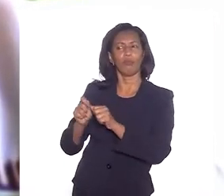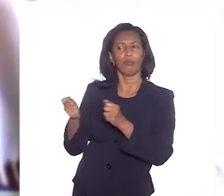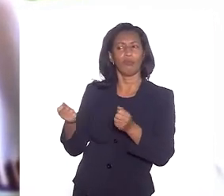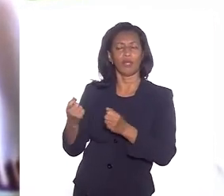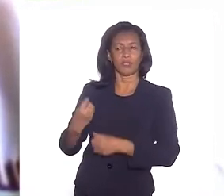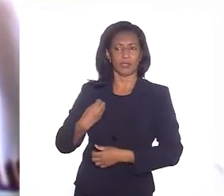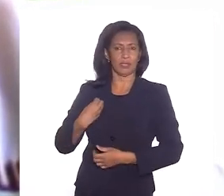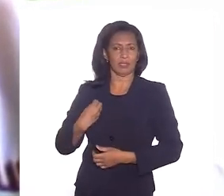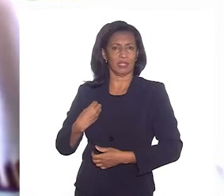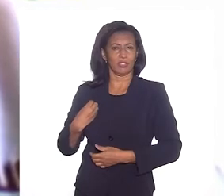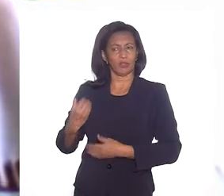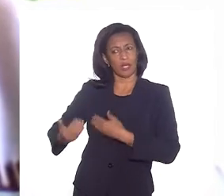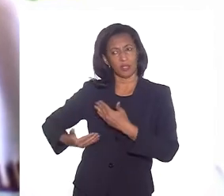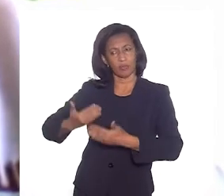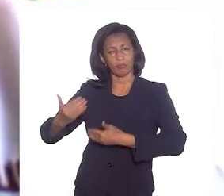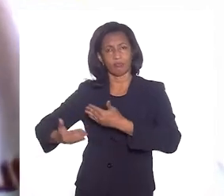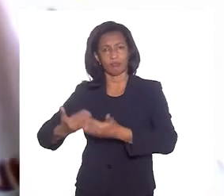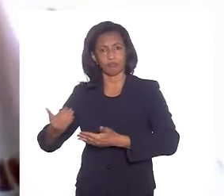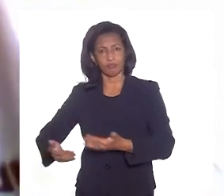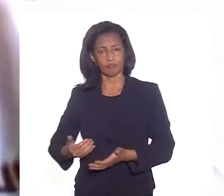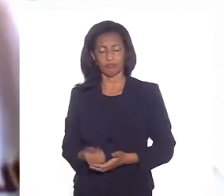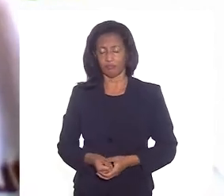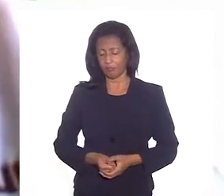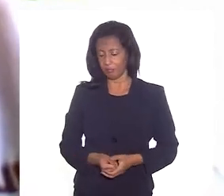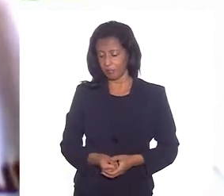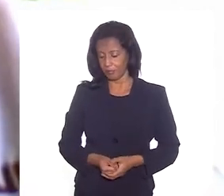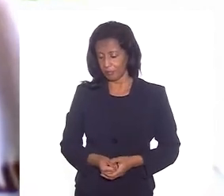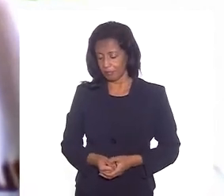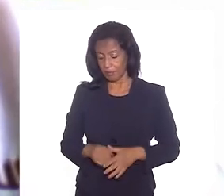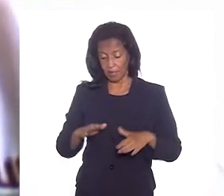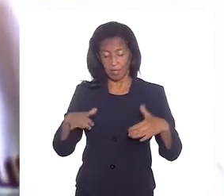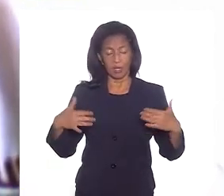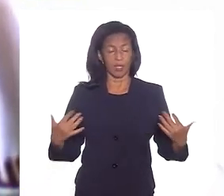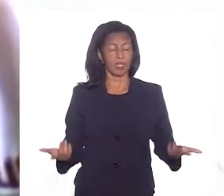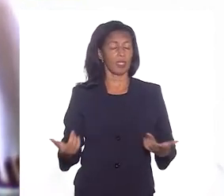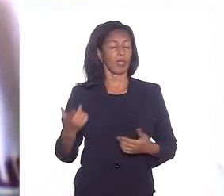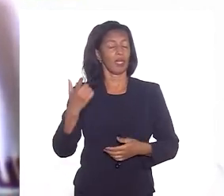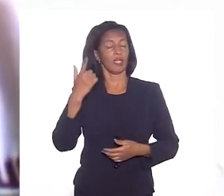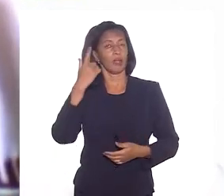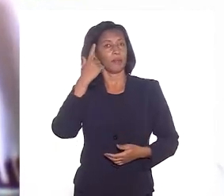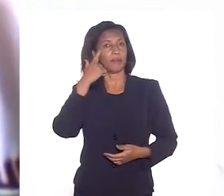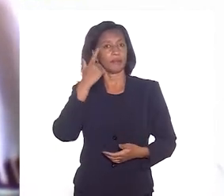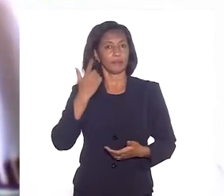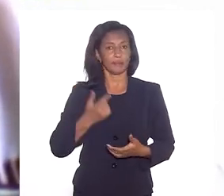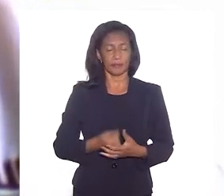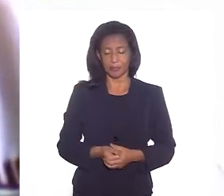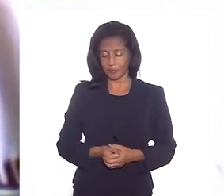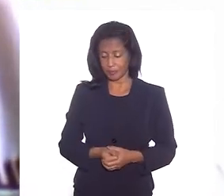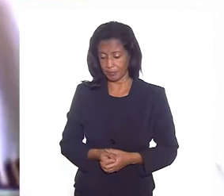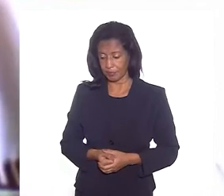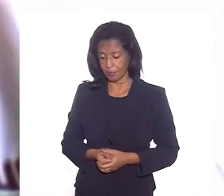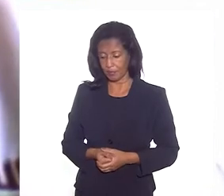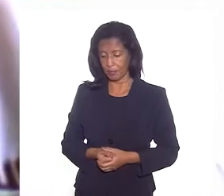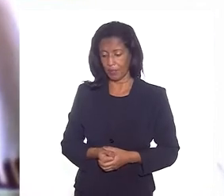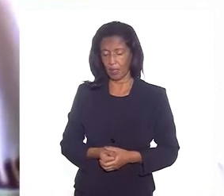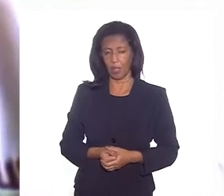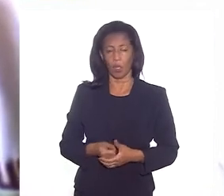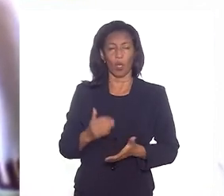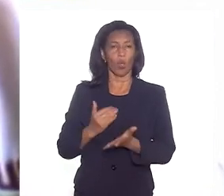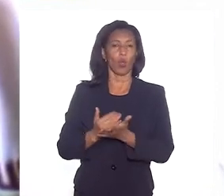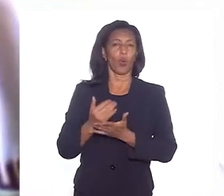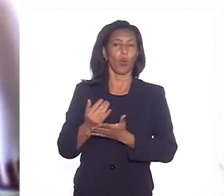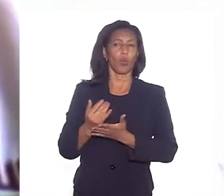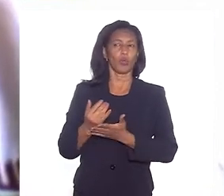né, dentro do nosso cotidiano, que mudou totalmente. E aí, foi como você falou no início da entrevista,